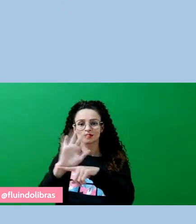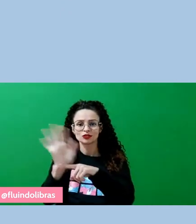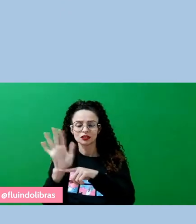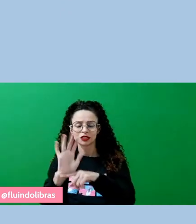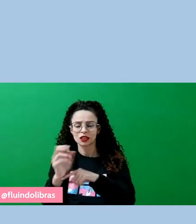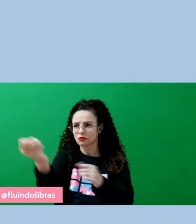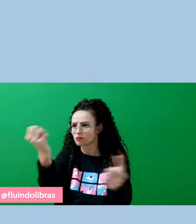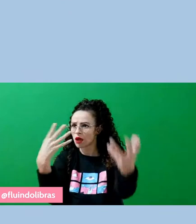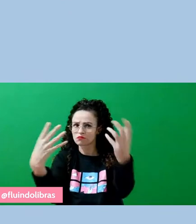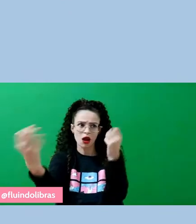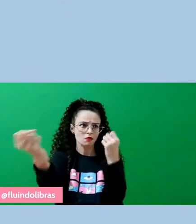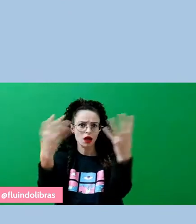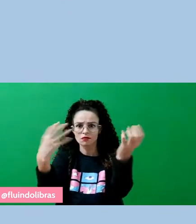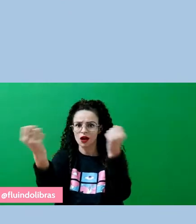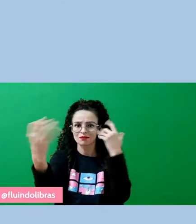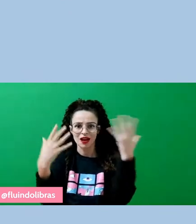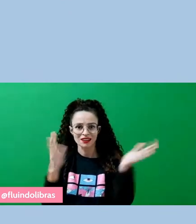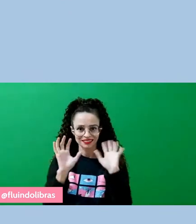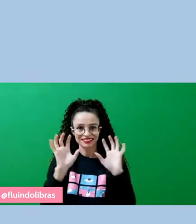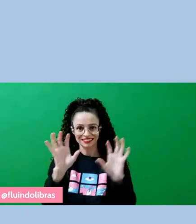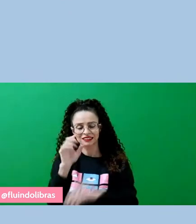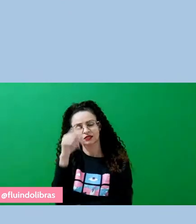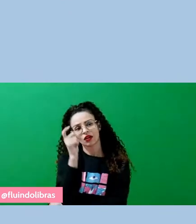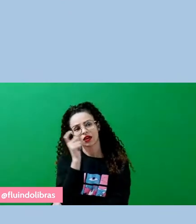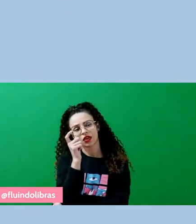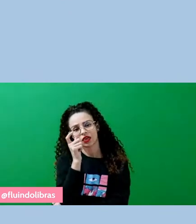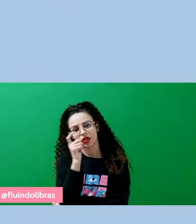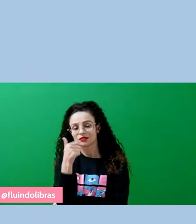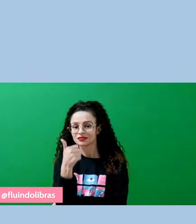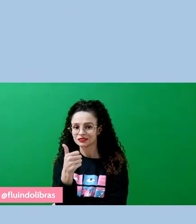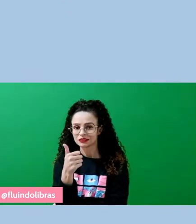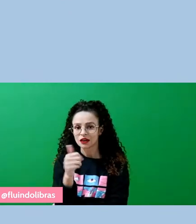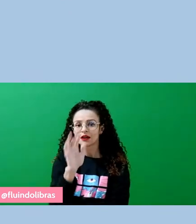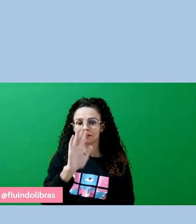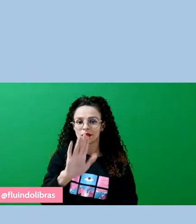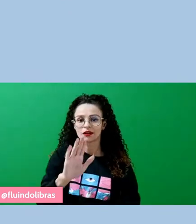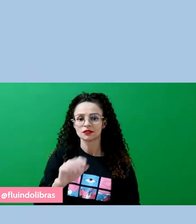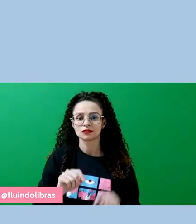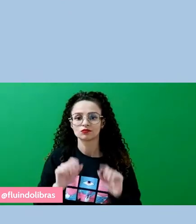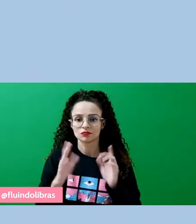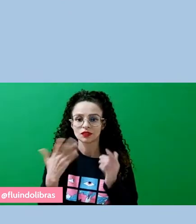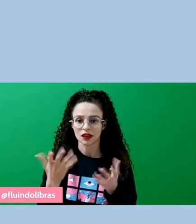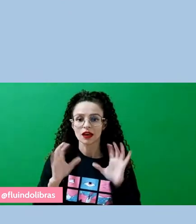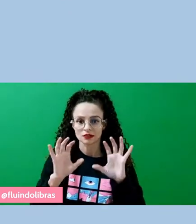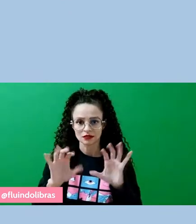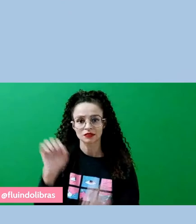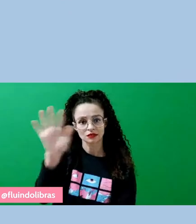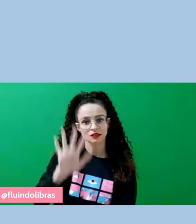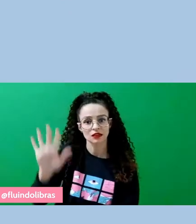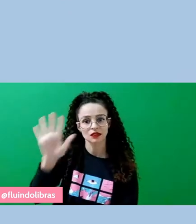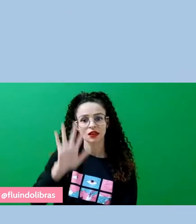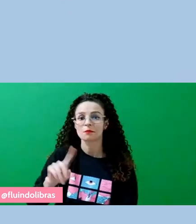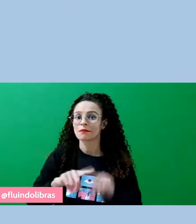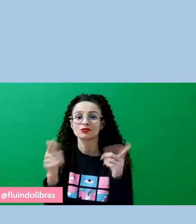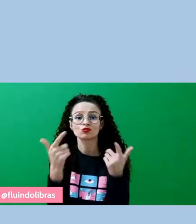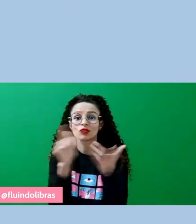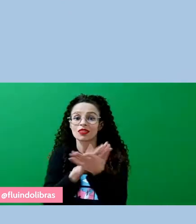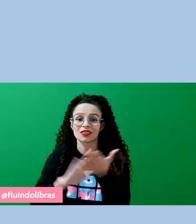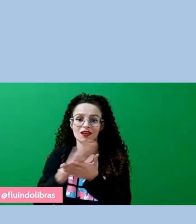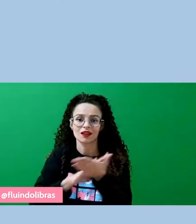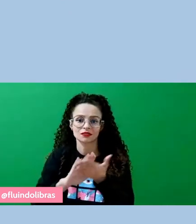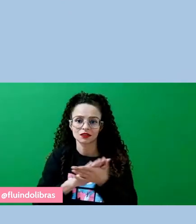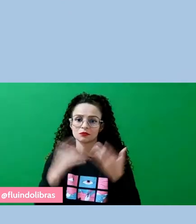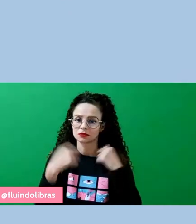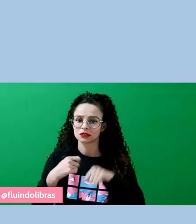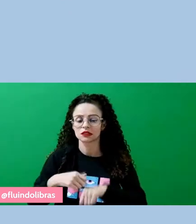as imagens, né? Você fala festa da criança, a gente vai para a festa da criança e corta do pá, né? E tem a cena. Como a gente não tem nada, a gente precisa dar